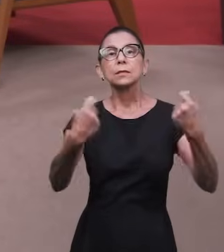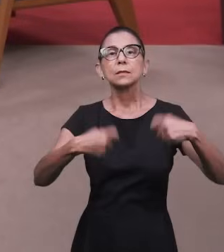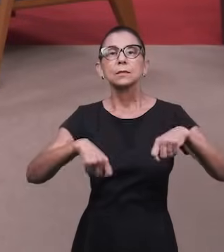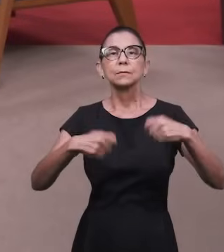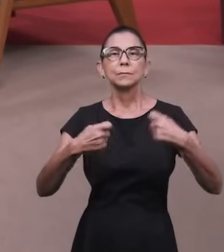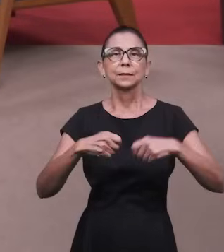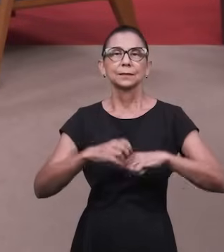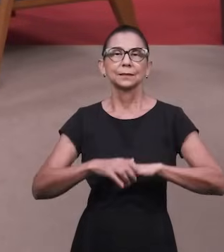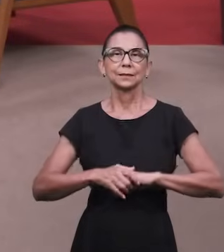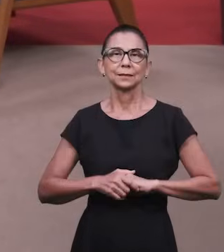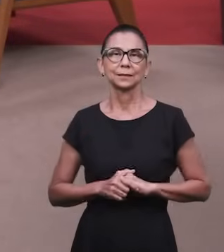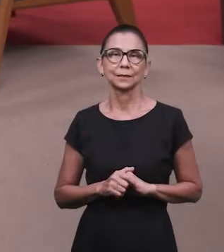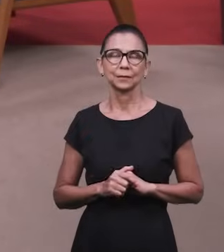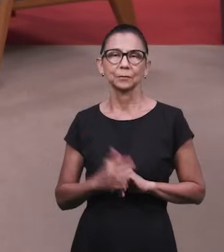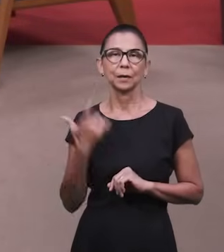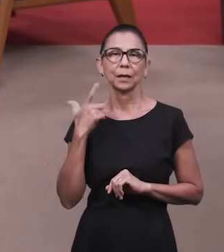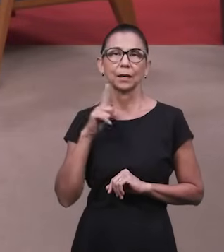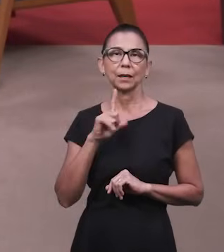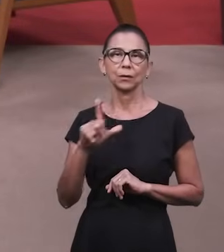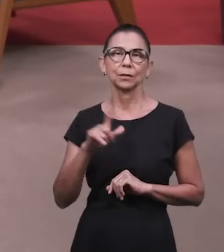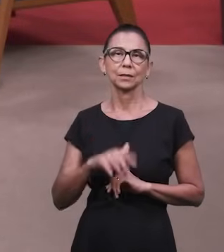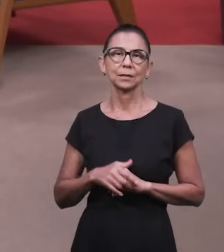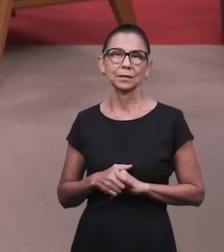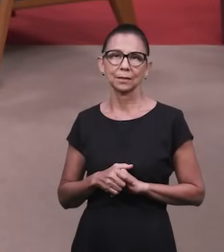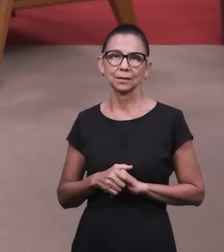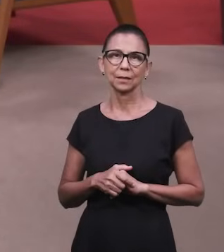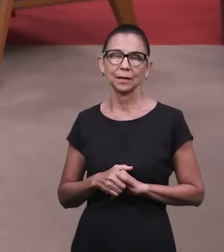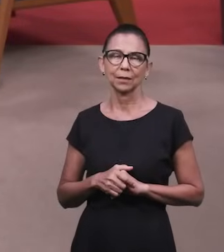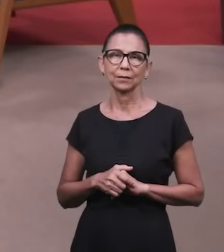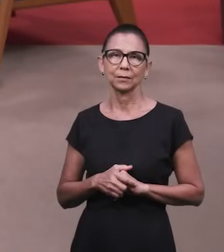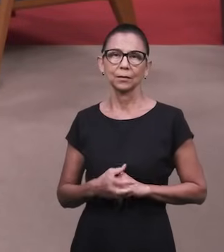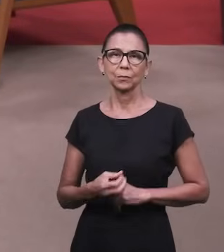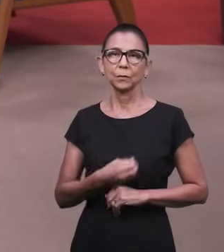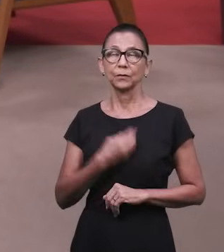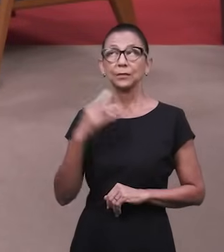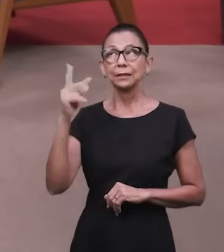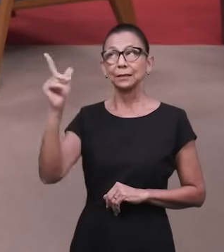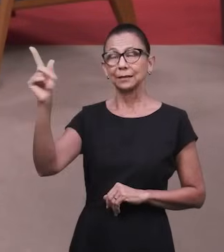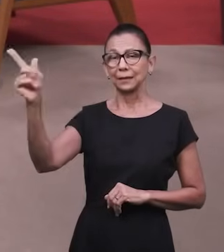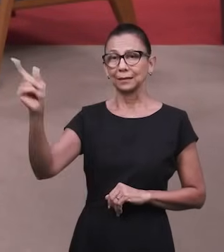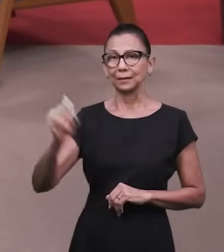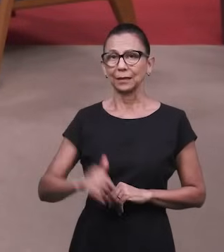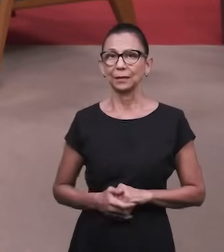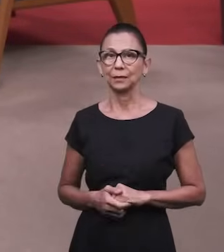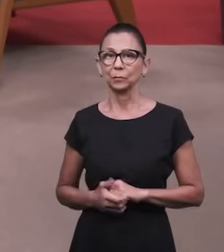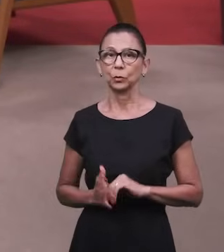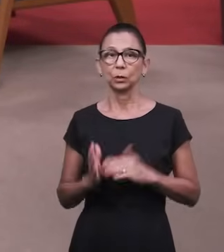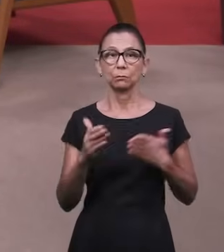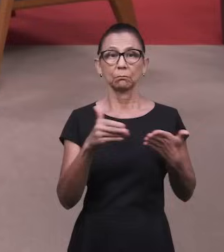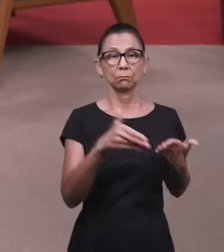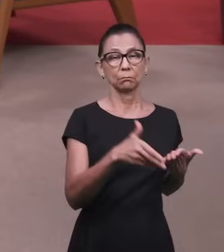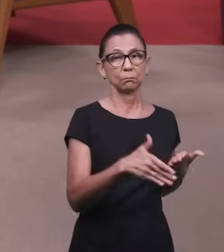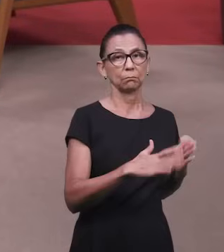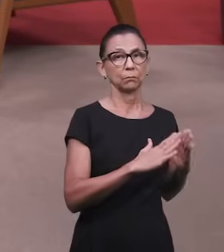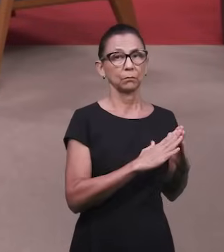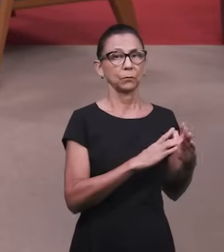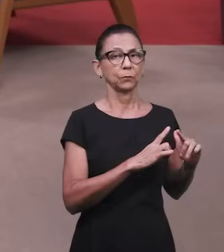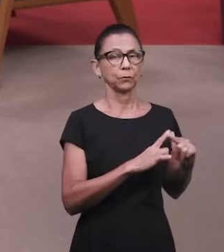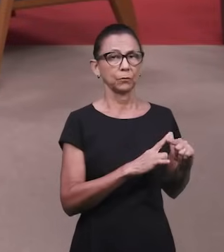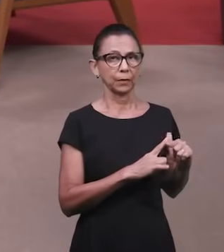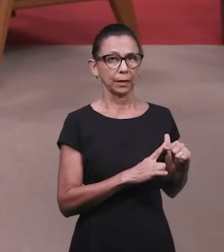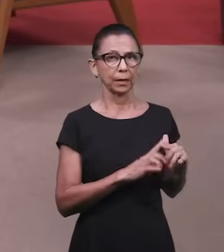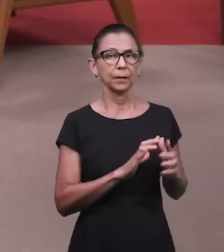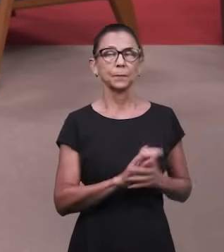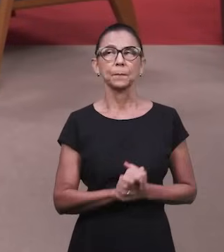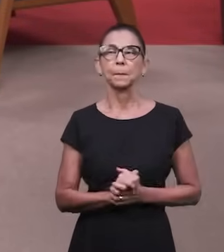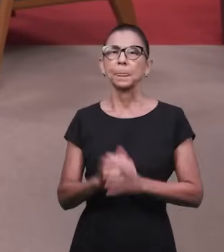para ser igreja fiel. Até porque a igreja infiel, depois que o Senhor Jesus voltar e ela se